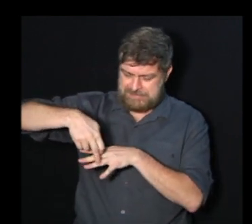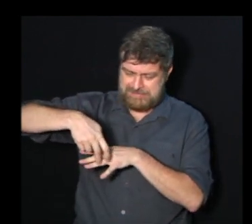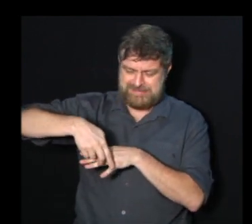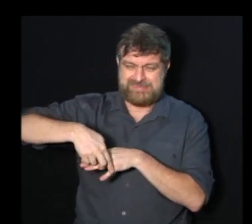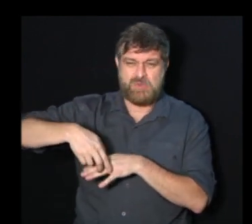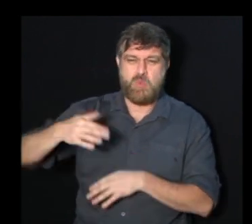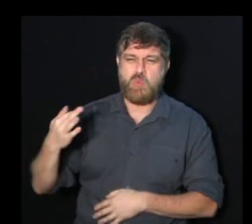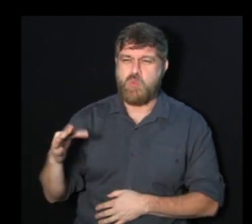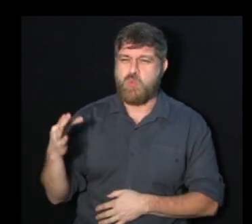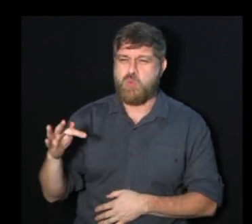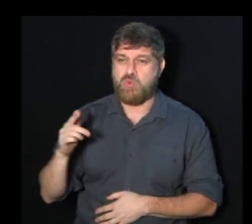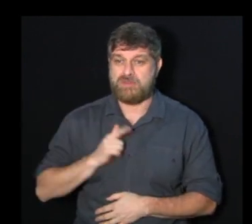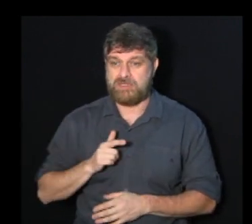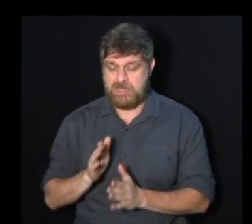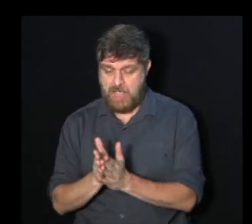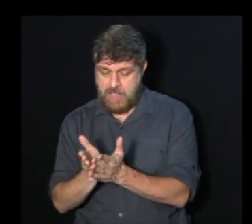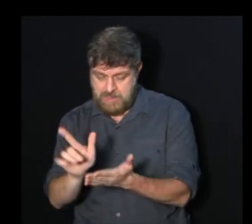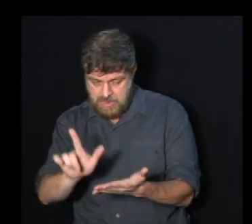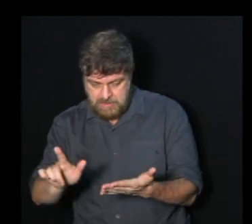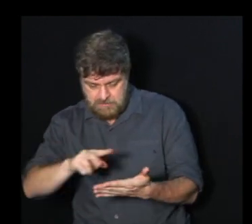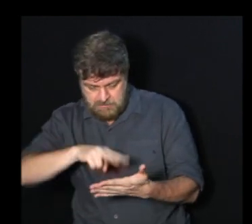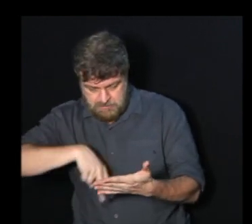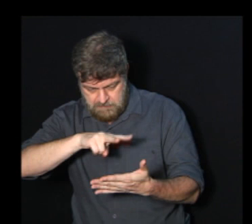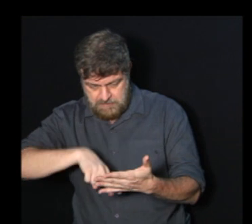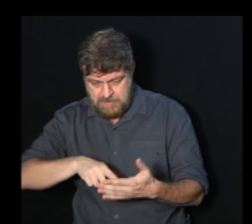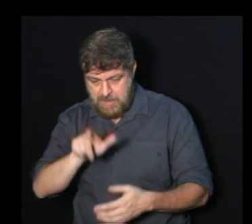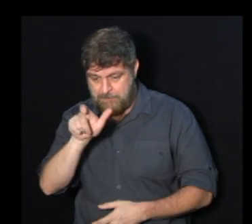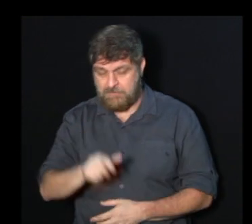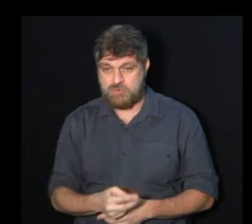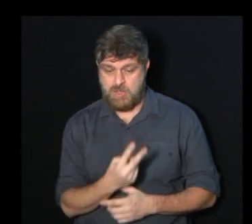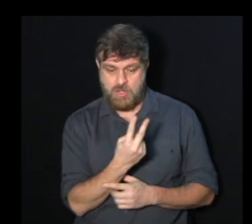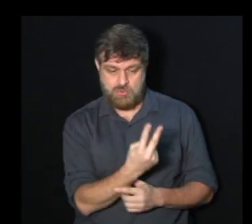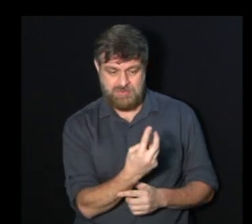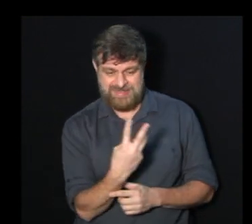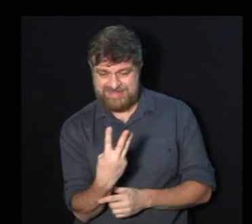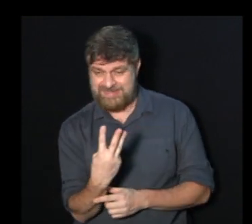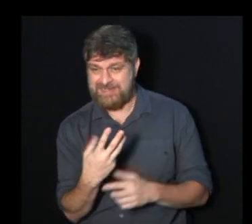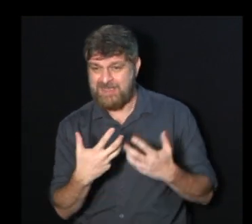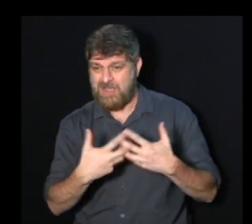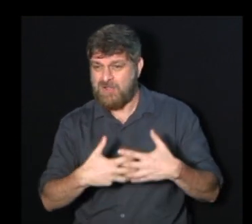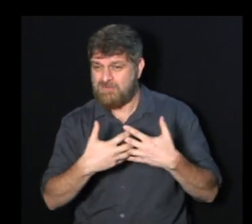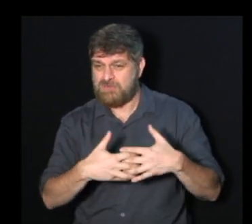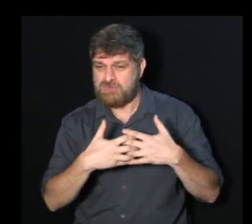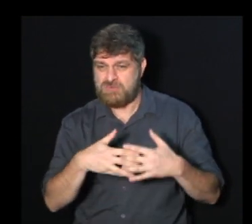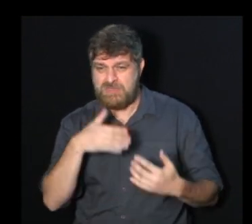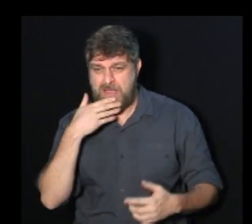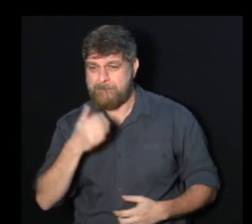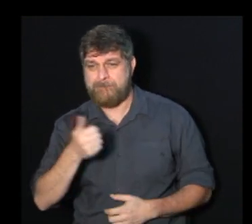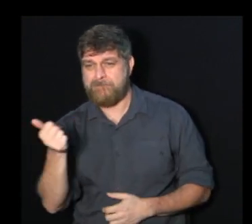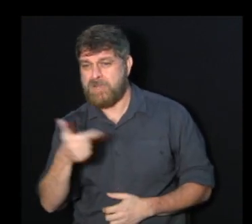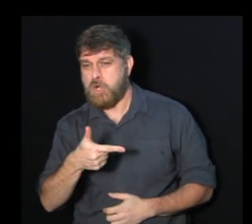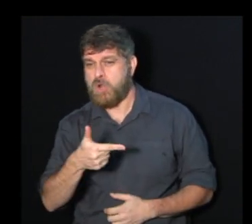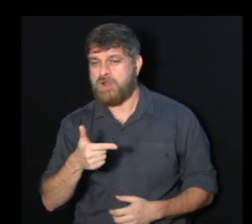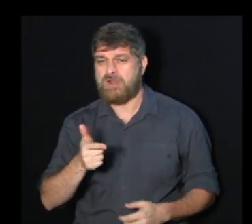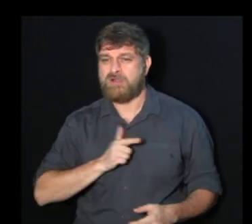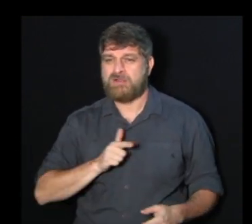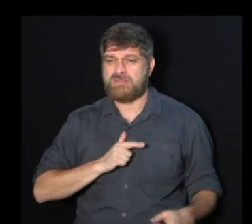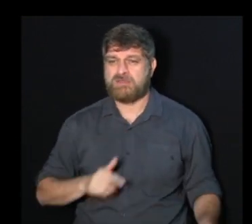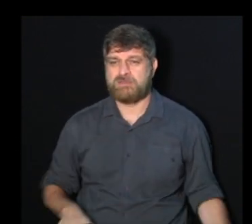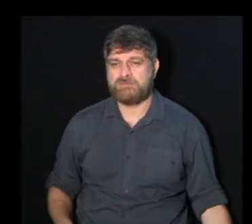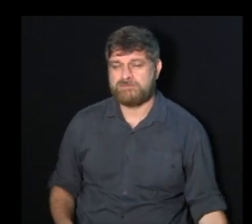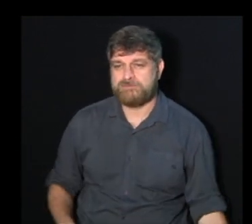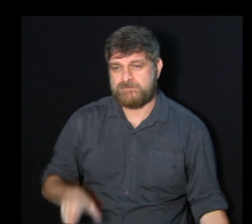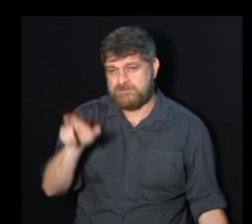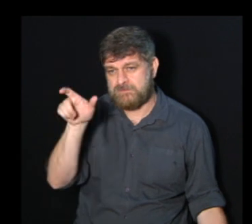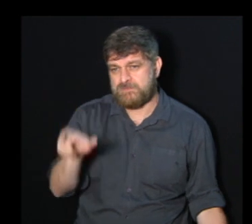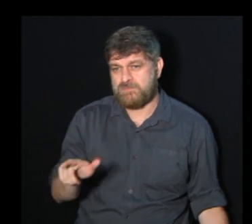descrito na literatura, que pessoas que têm grau 2, 3, têm função, às vezes, muito melhor do que pessoas que têm